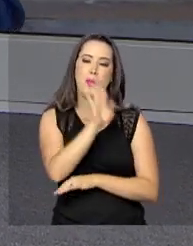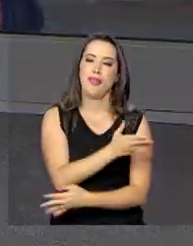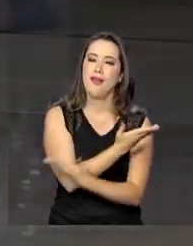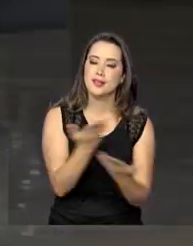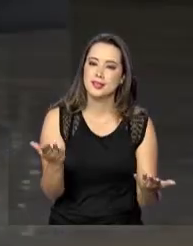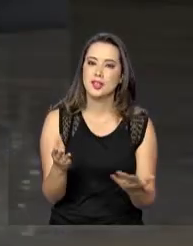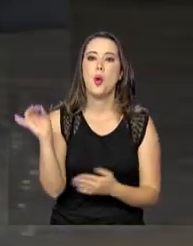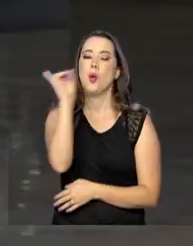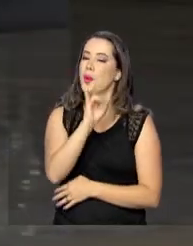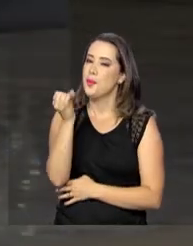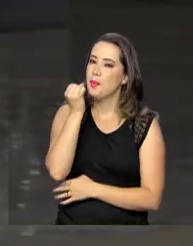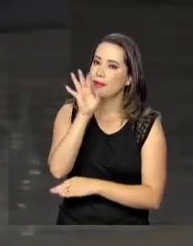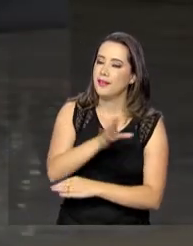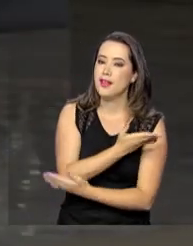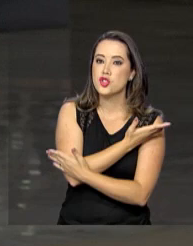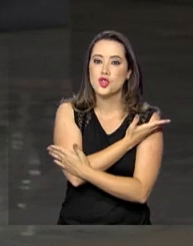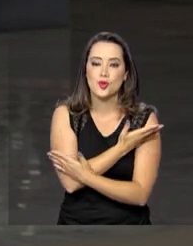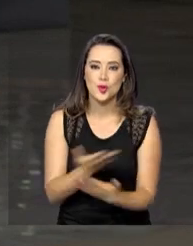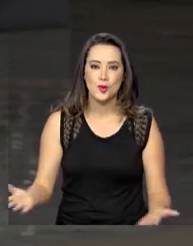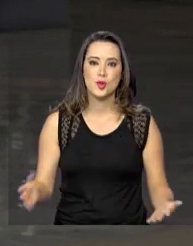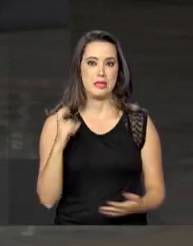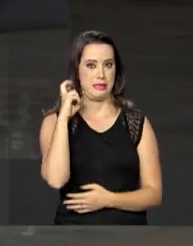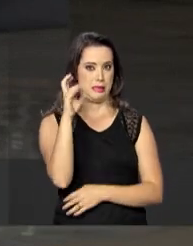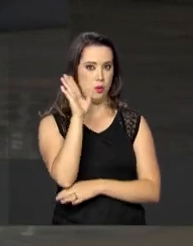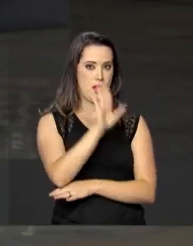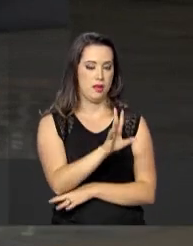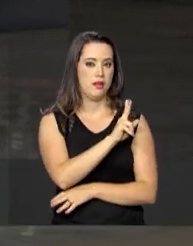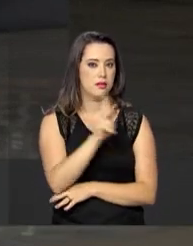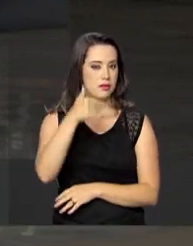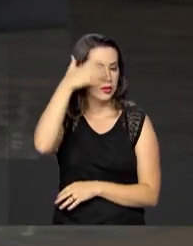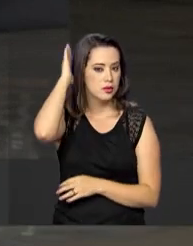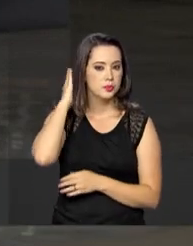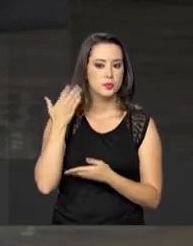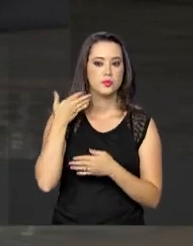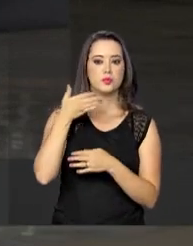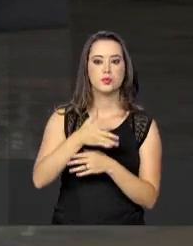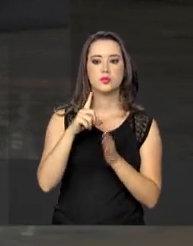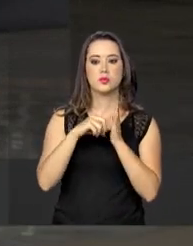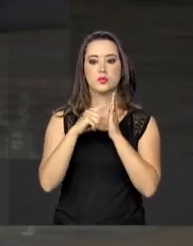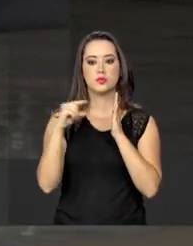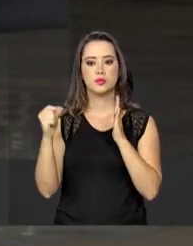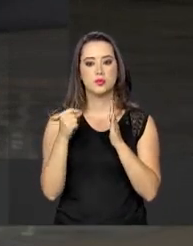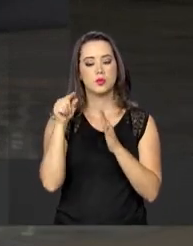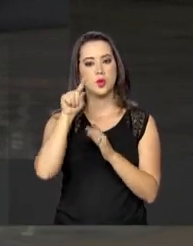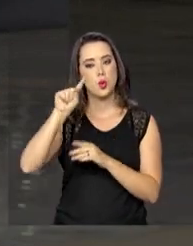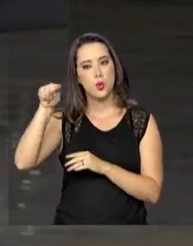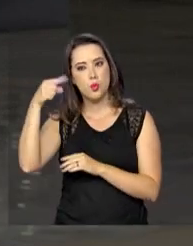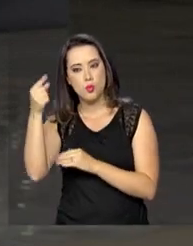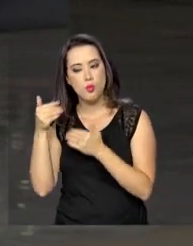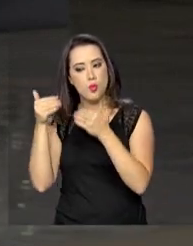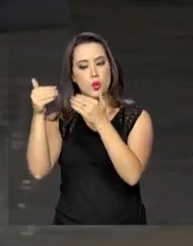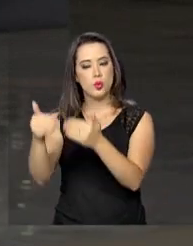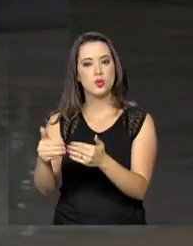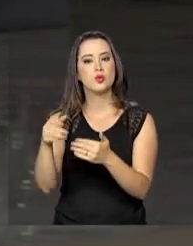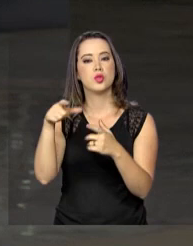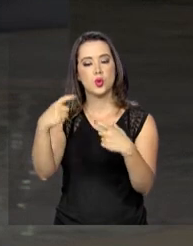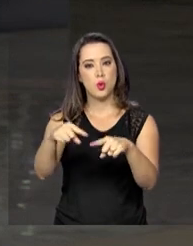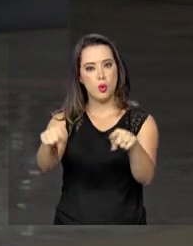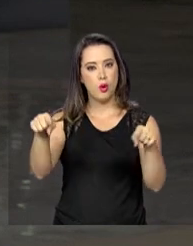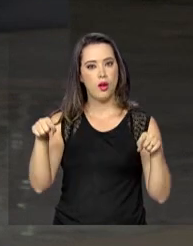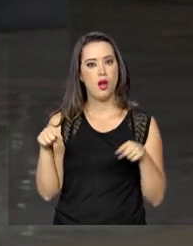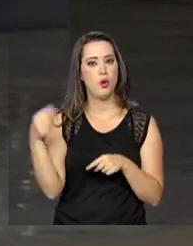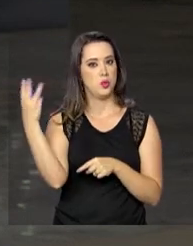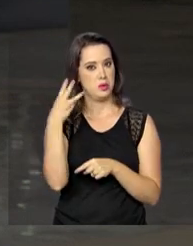todos pois é daqui a pouquinho às cinco da tarde o presidente michel temer segue daqui do palácio do planalto ali por outro lado da praça dos três poderes